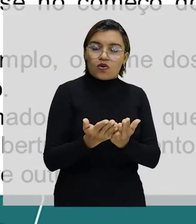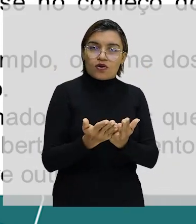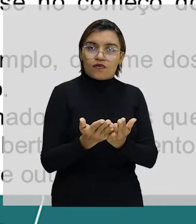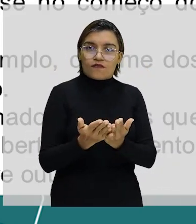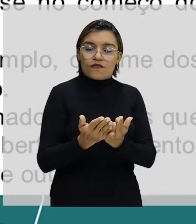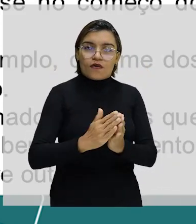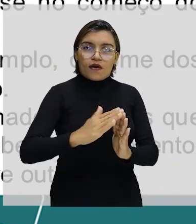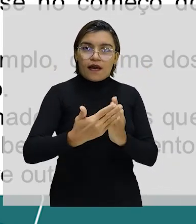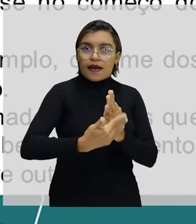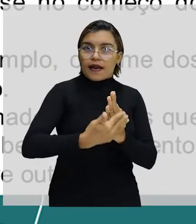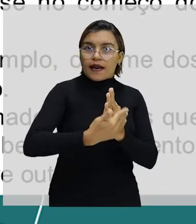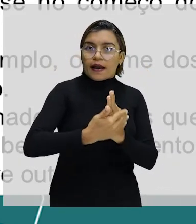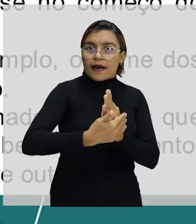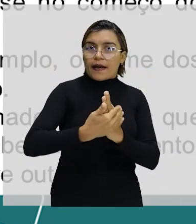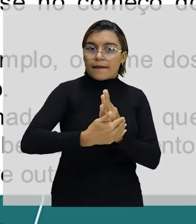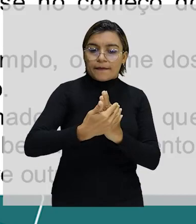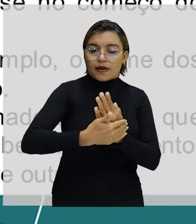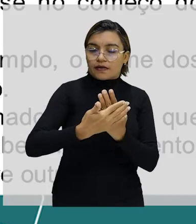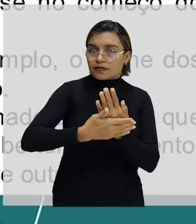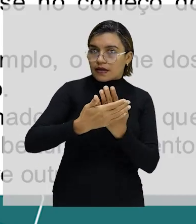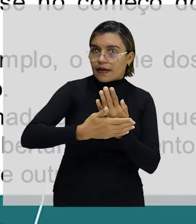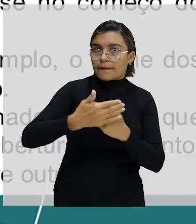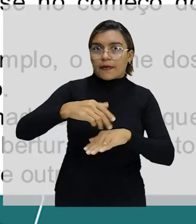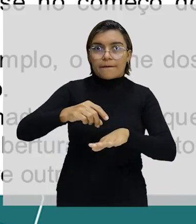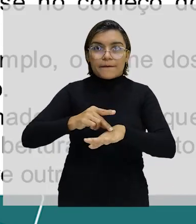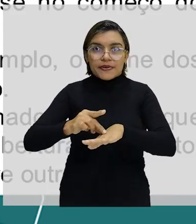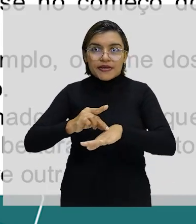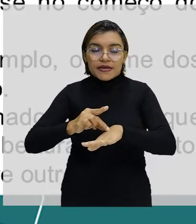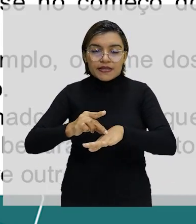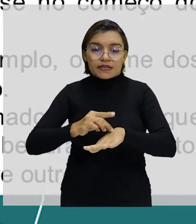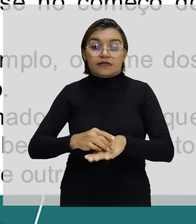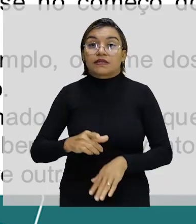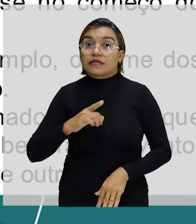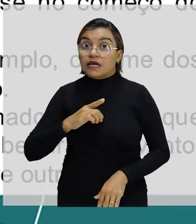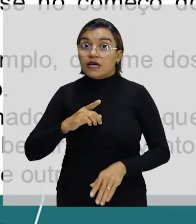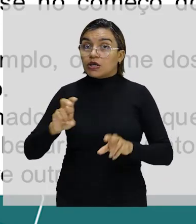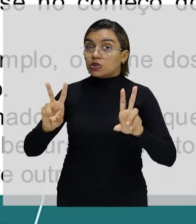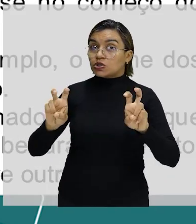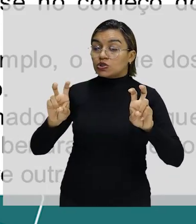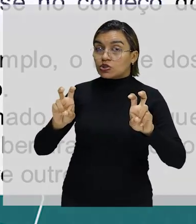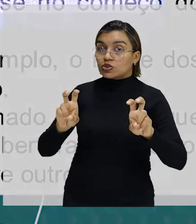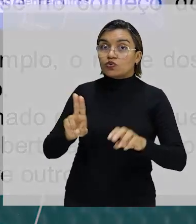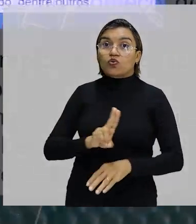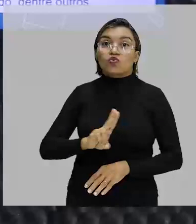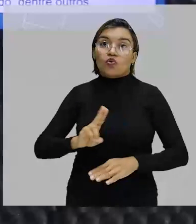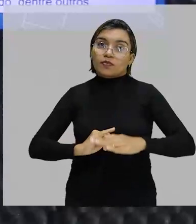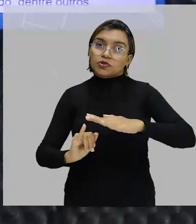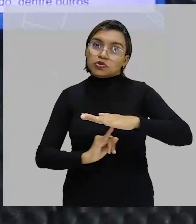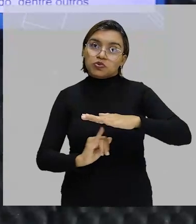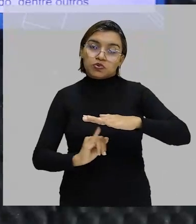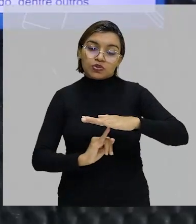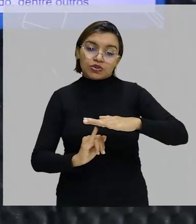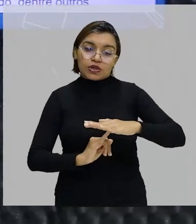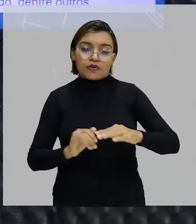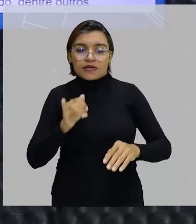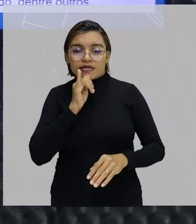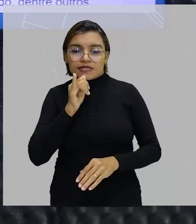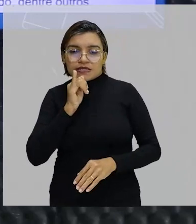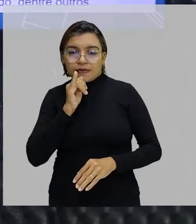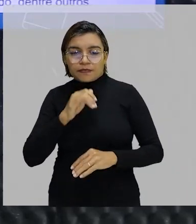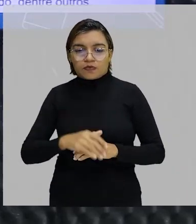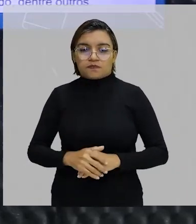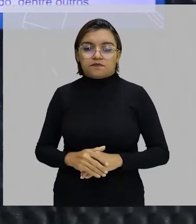né? As folhas pautadas. Tem o título, o nome da instituição, por exemplo,